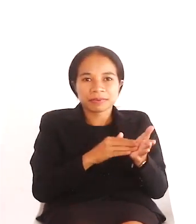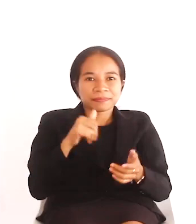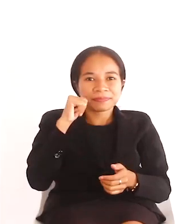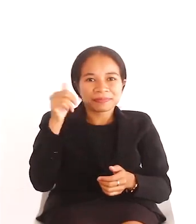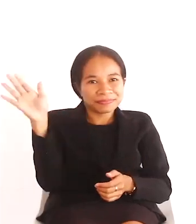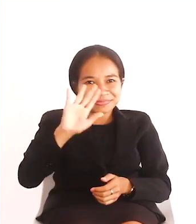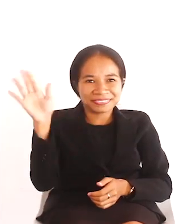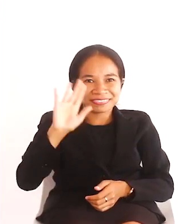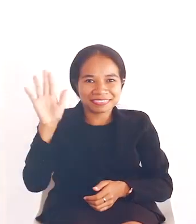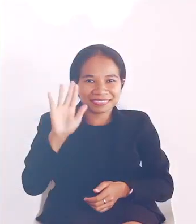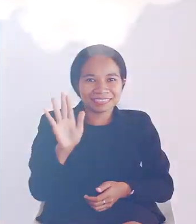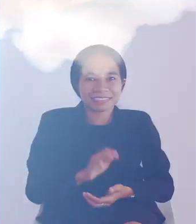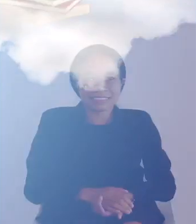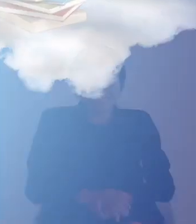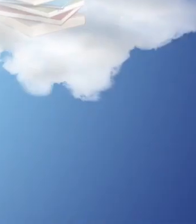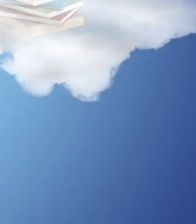Adeus.